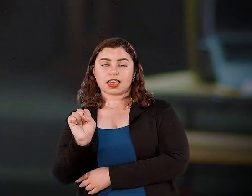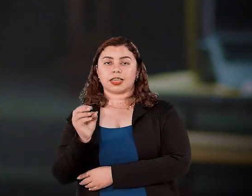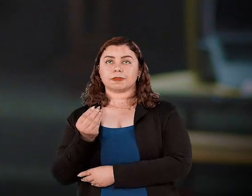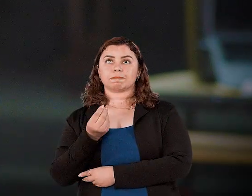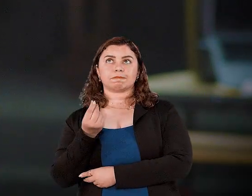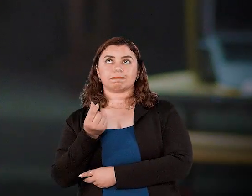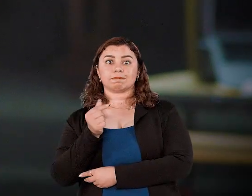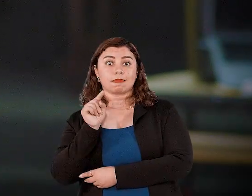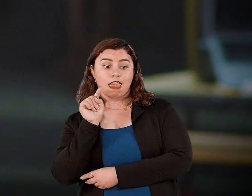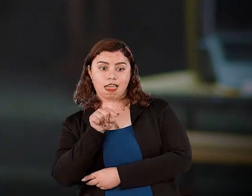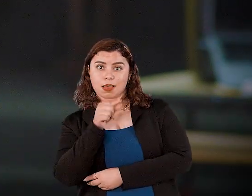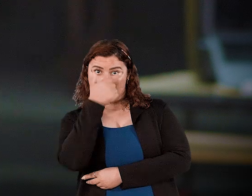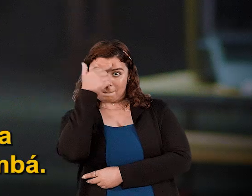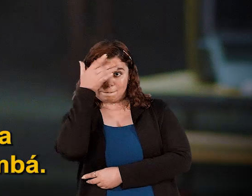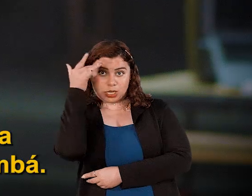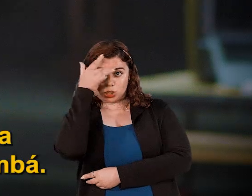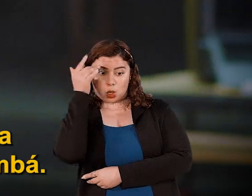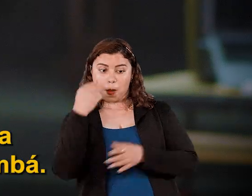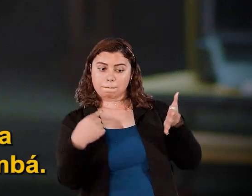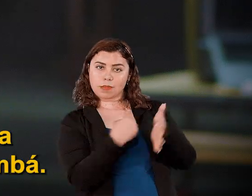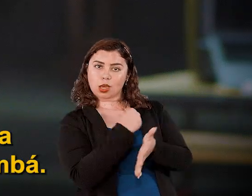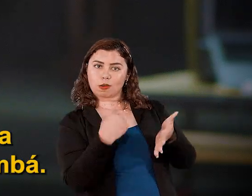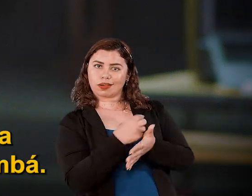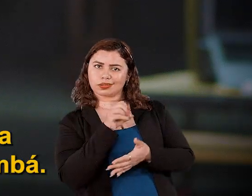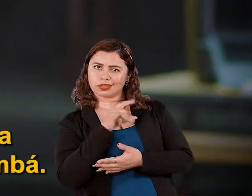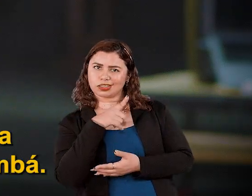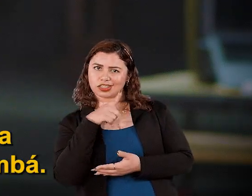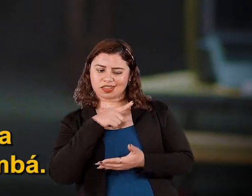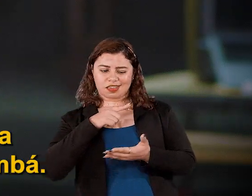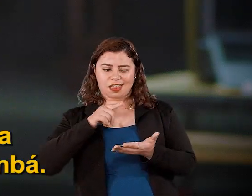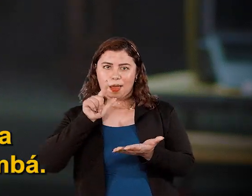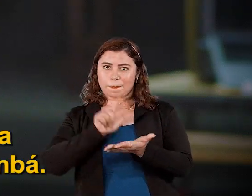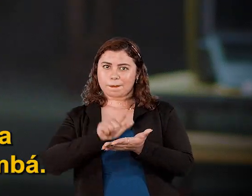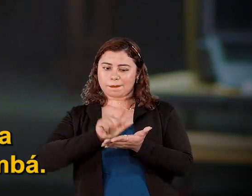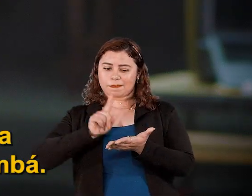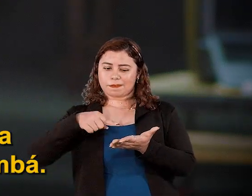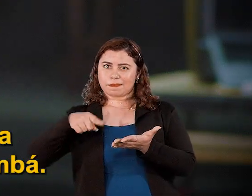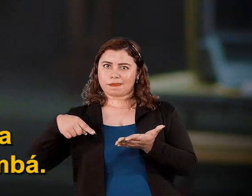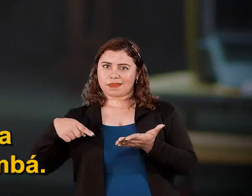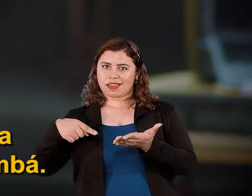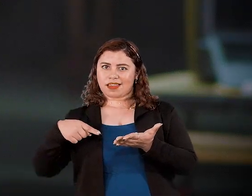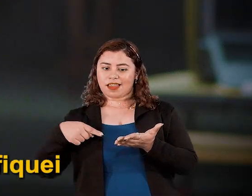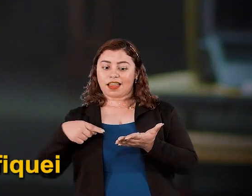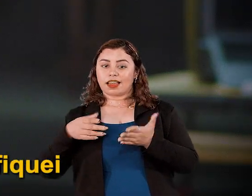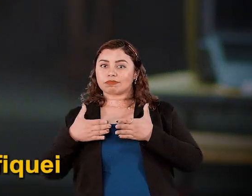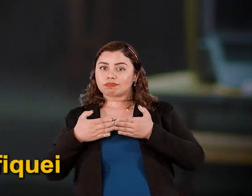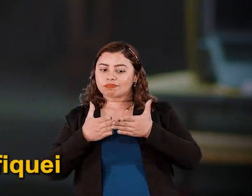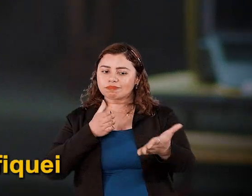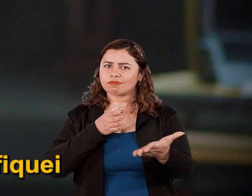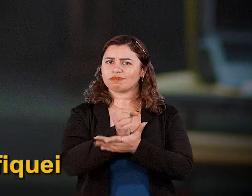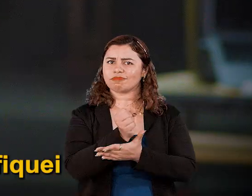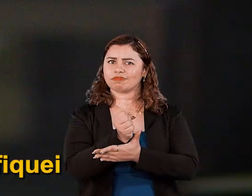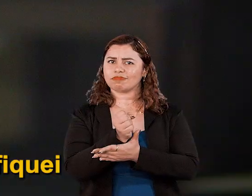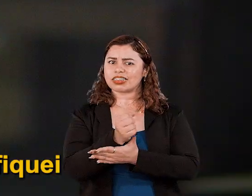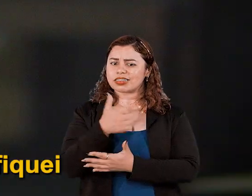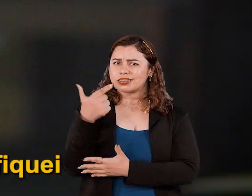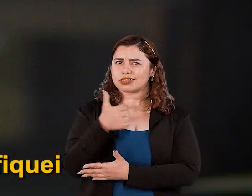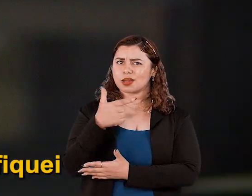Cirino, e ele me perguntava se eu tinha a partitura da Retomada de Corumbá. Foi o segundo